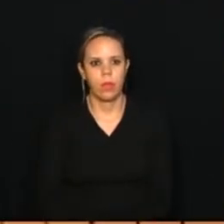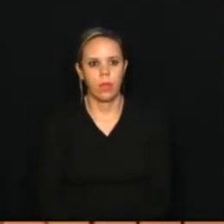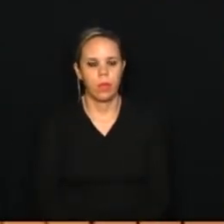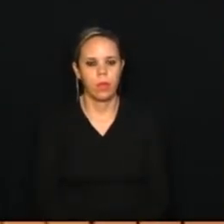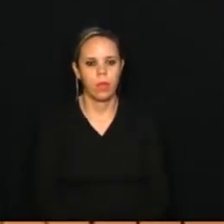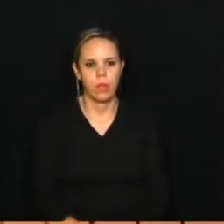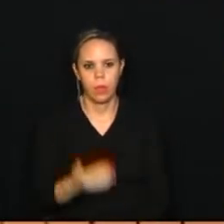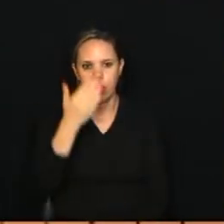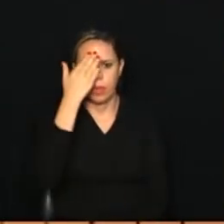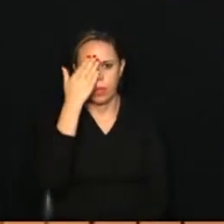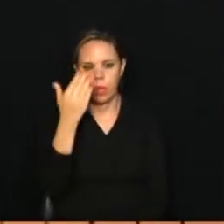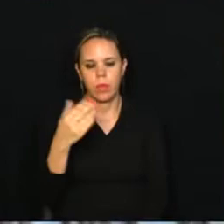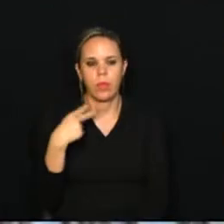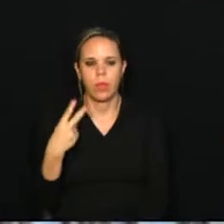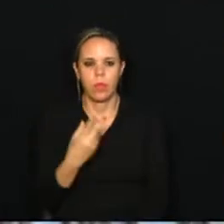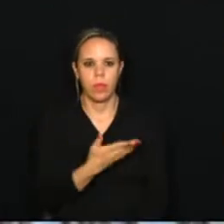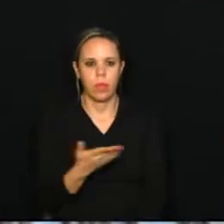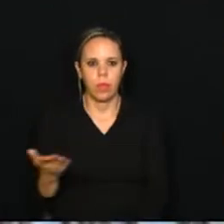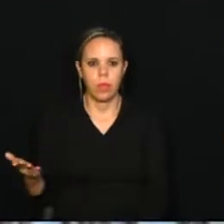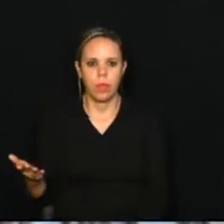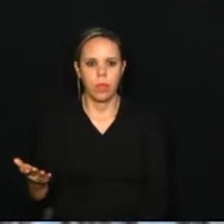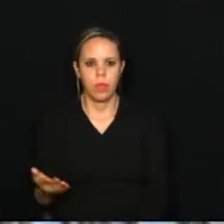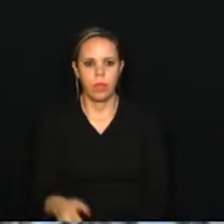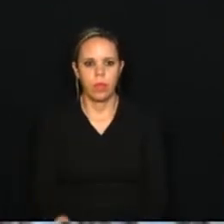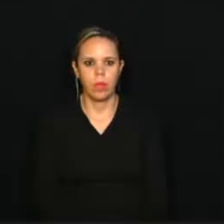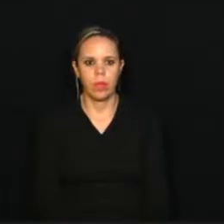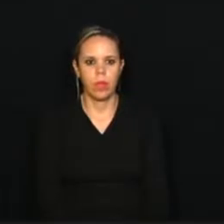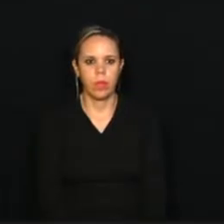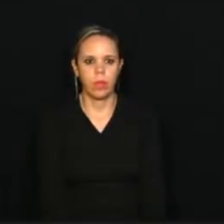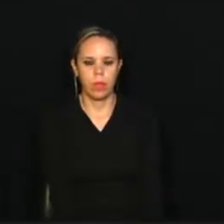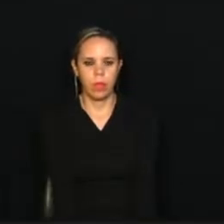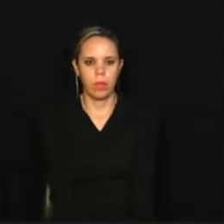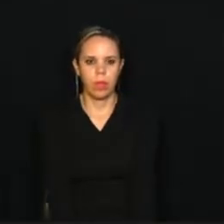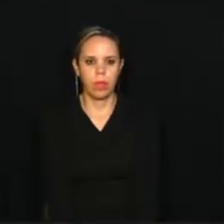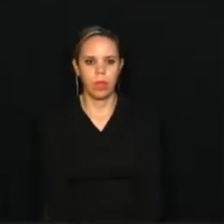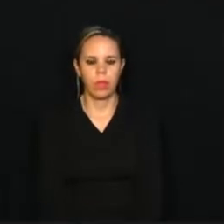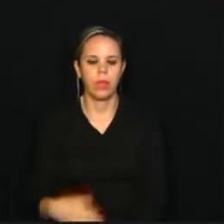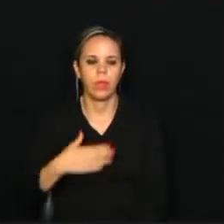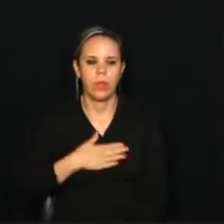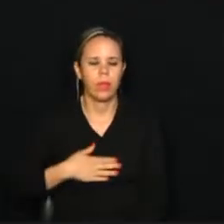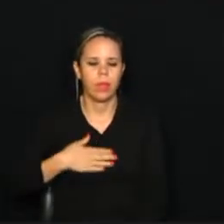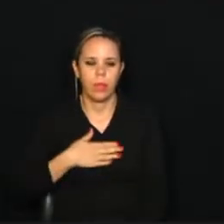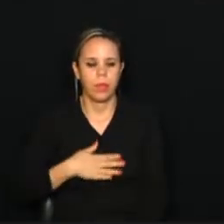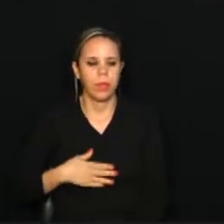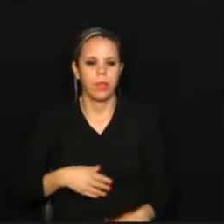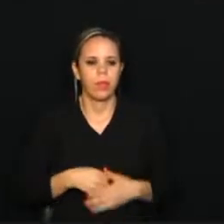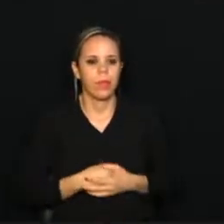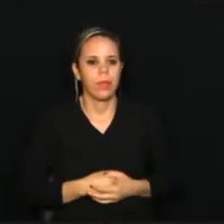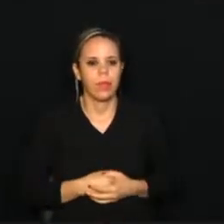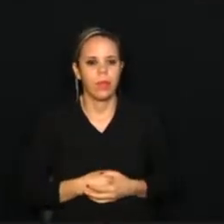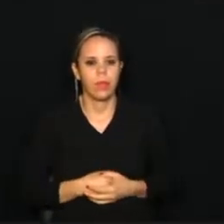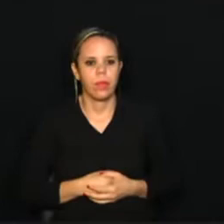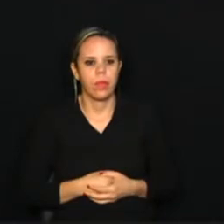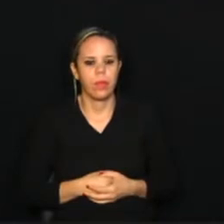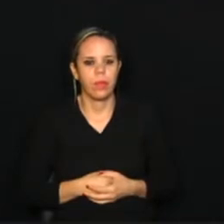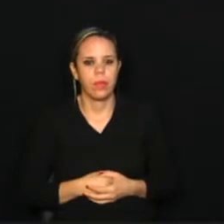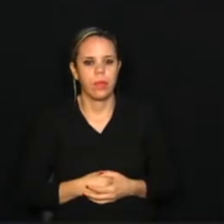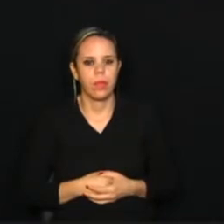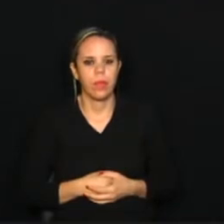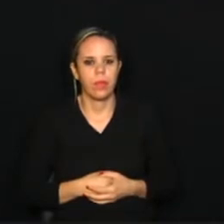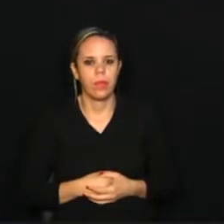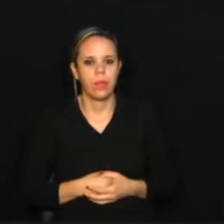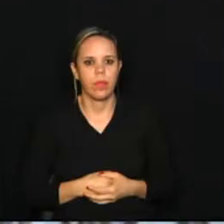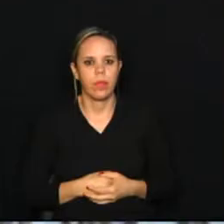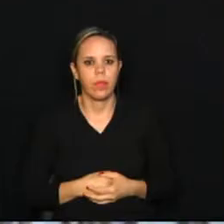Muito obrigado, vereadora. É um prazer, é com bastante